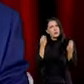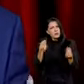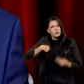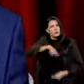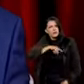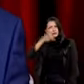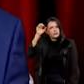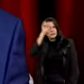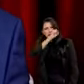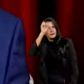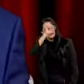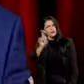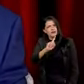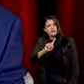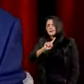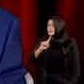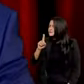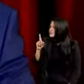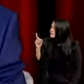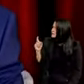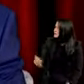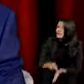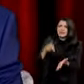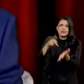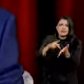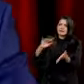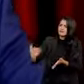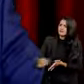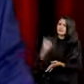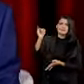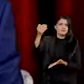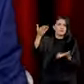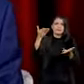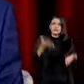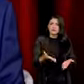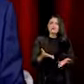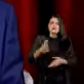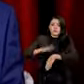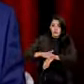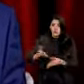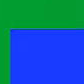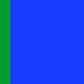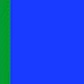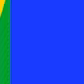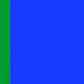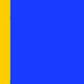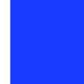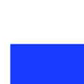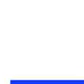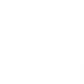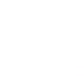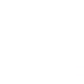importância da verdade. Nós estamos vivendo um momento no mundo em que a mentira ganha corpo.